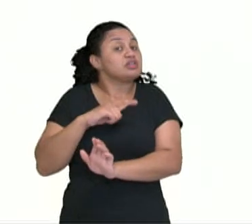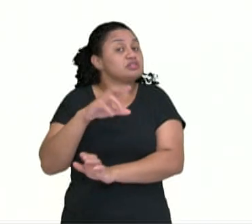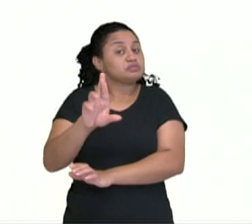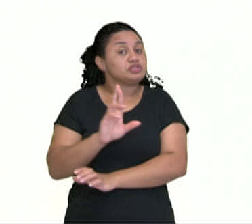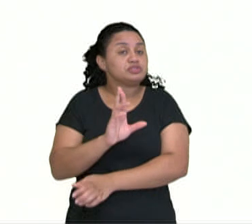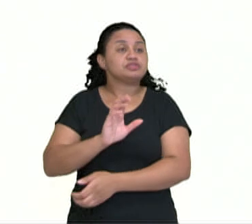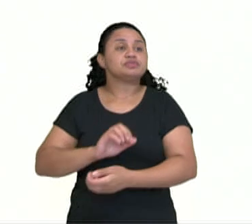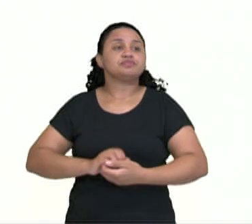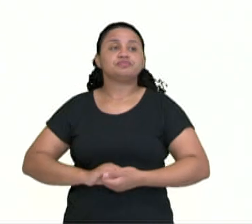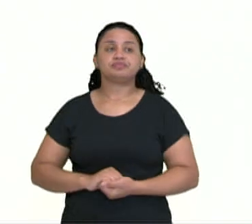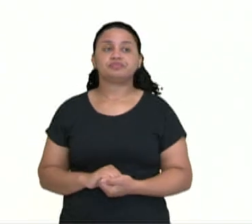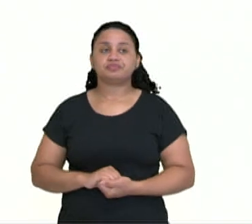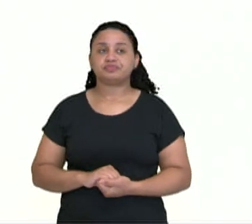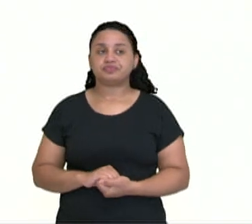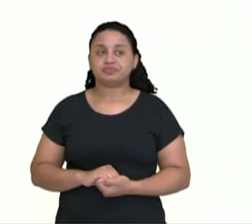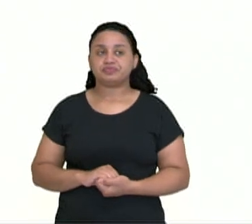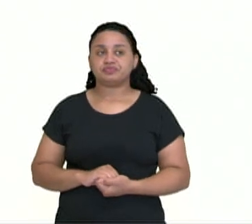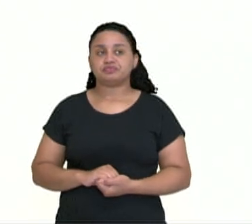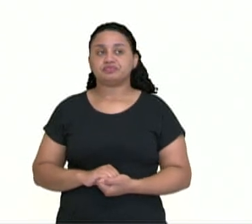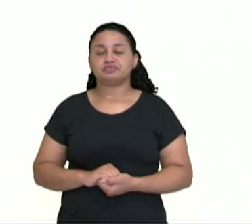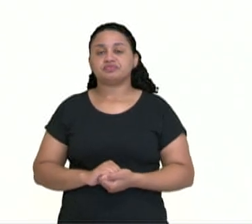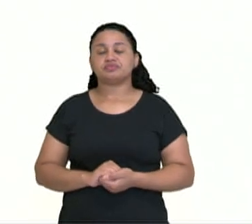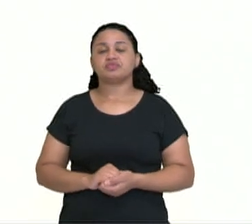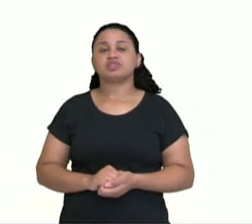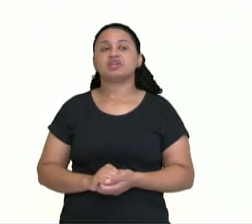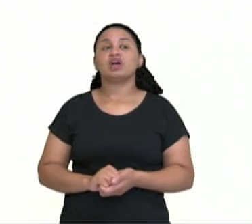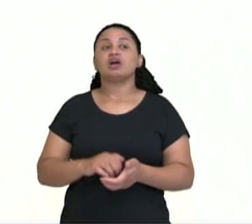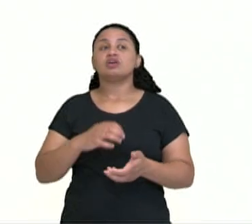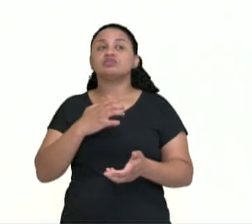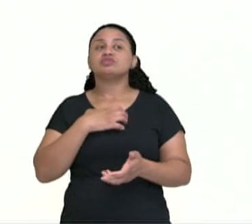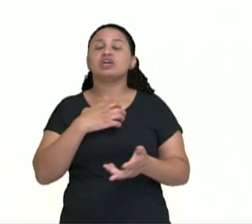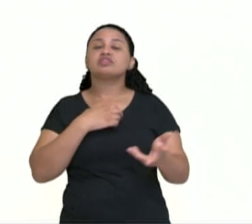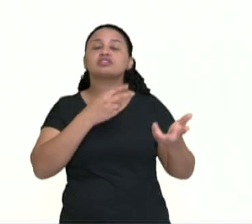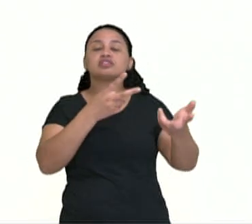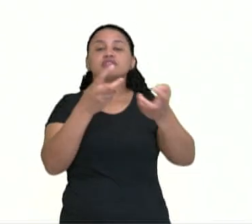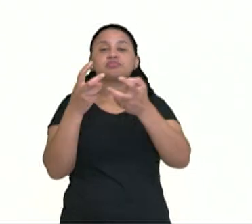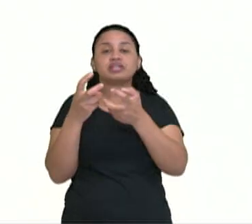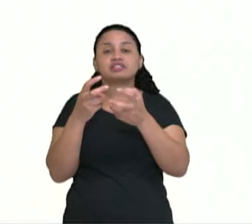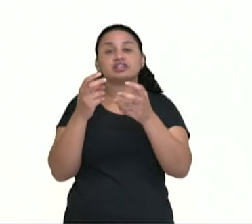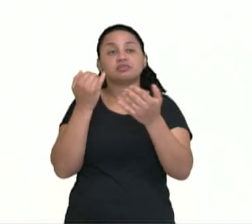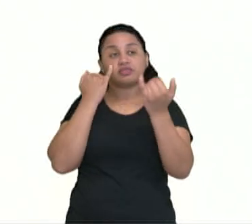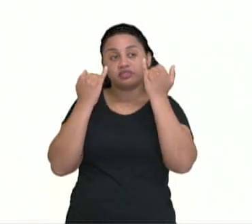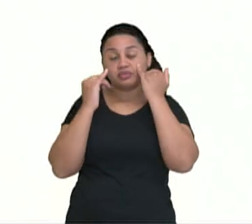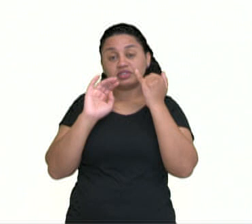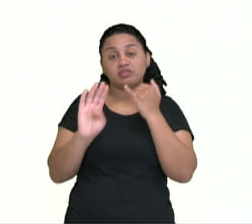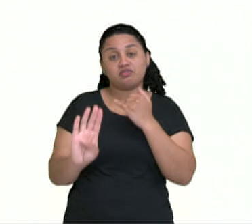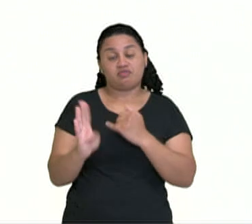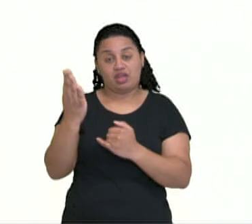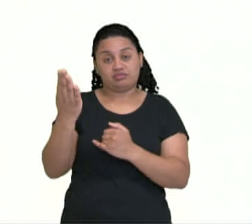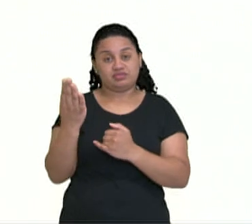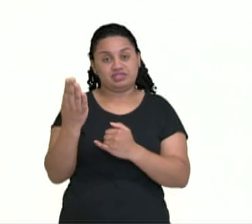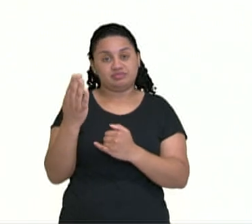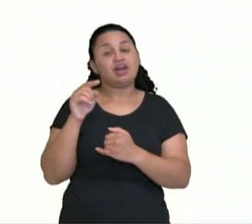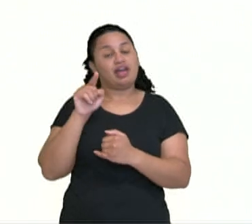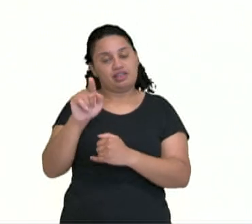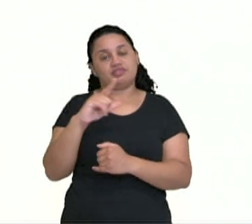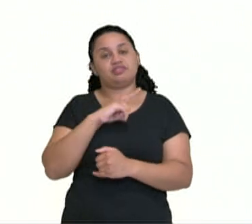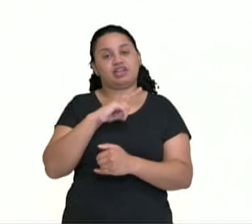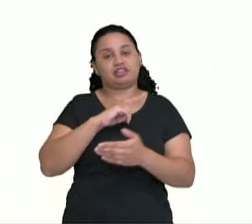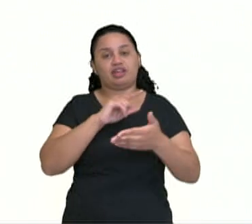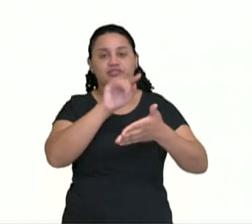Ways to identify fake news. Maneiras de identificar as notícias falsas. É isso que trata o